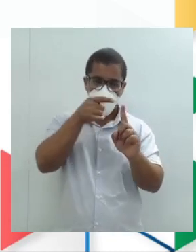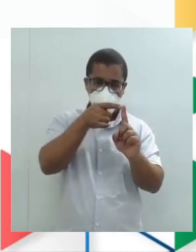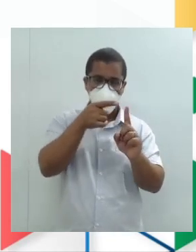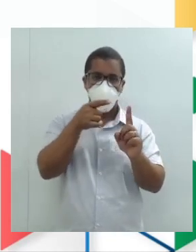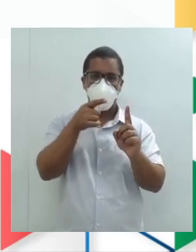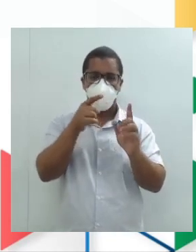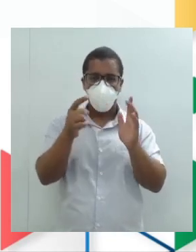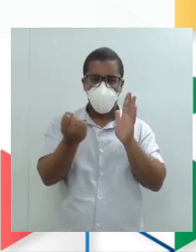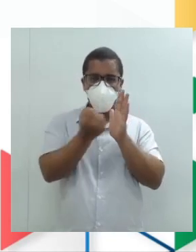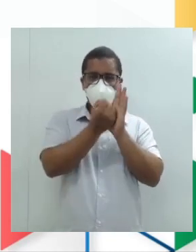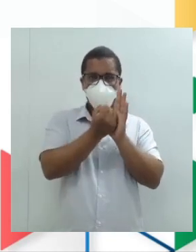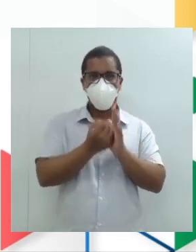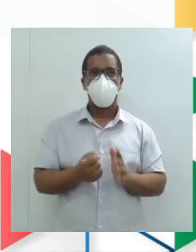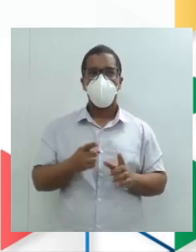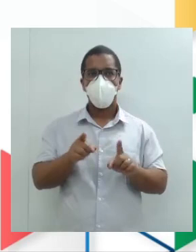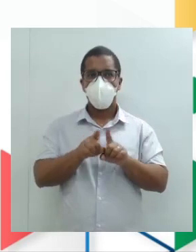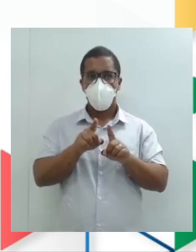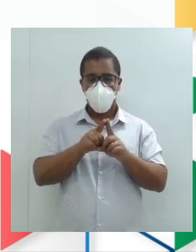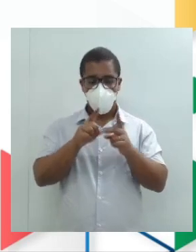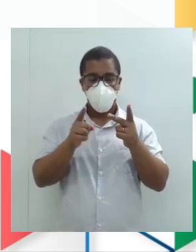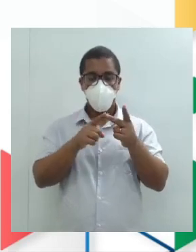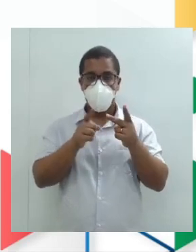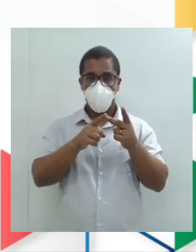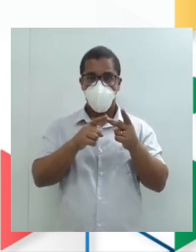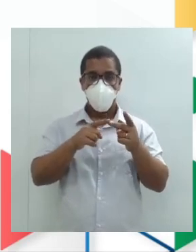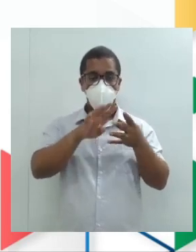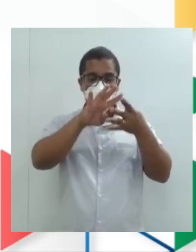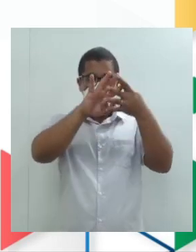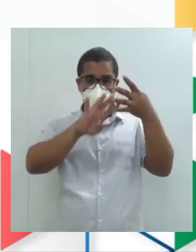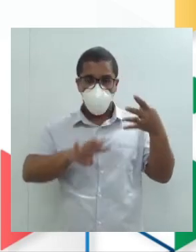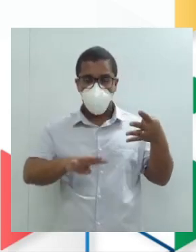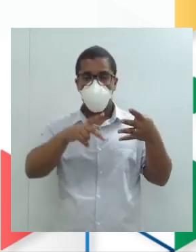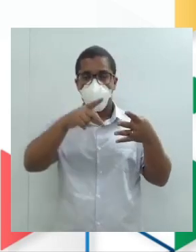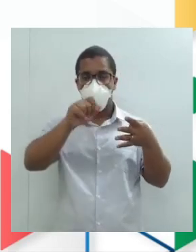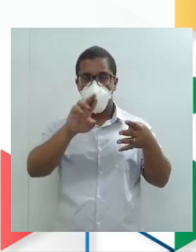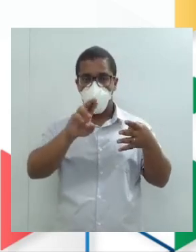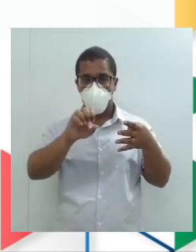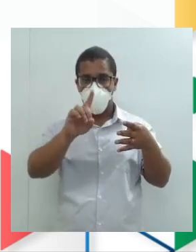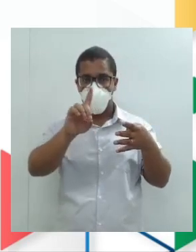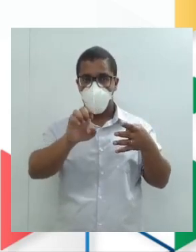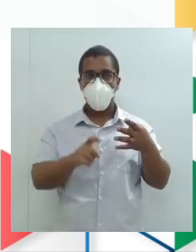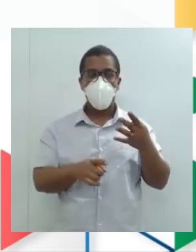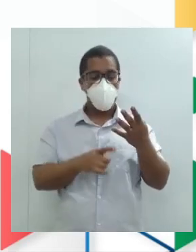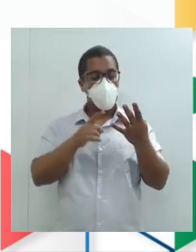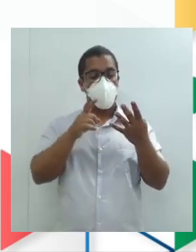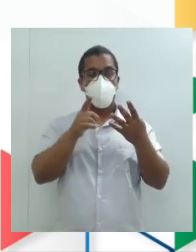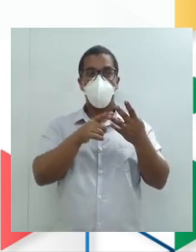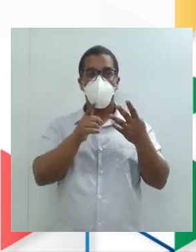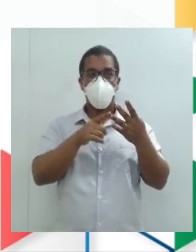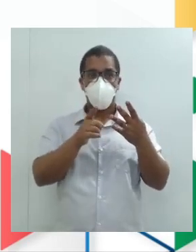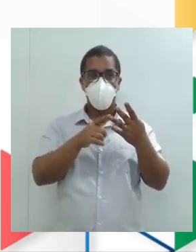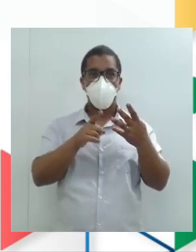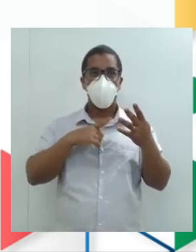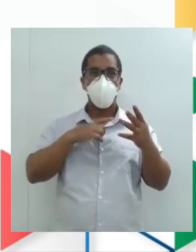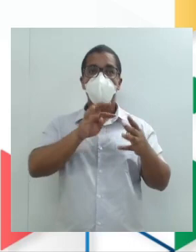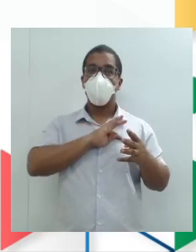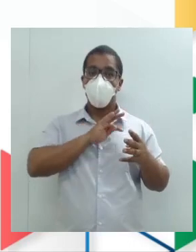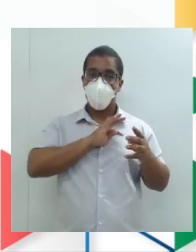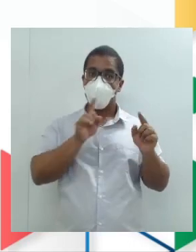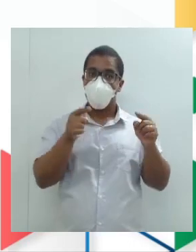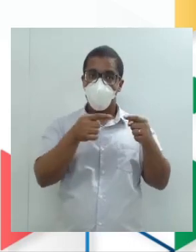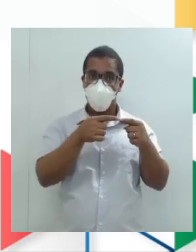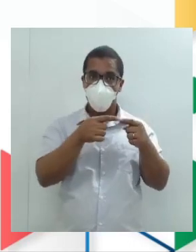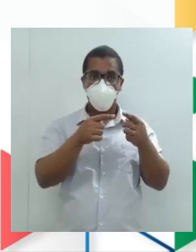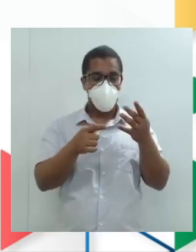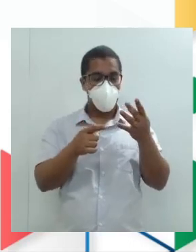de rede e parede também, esportes técnicos combinatórios também, esportes de campo e taco não